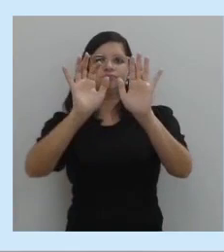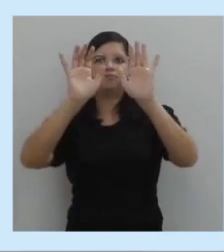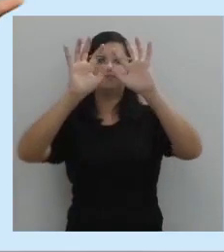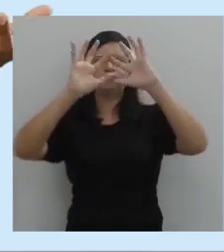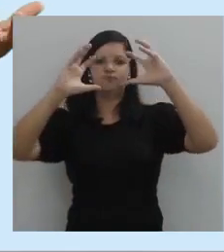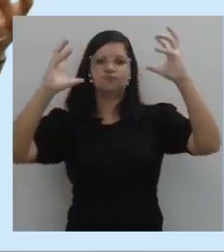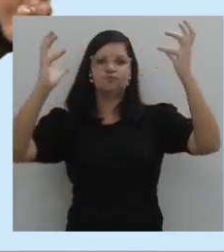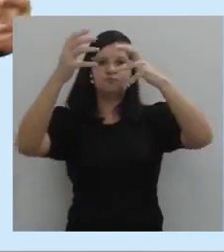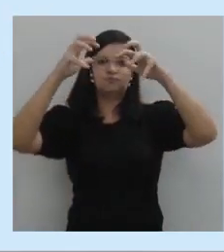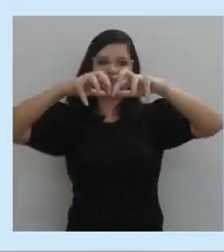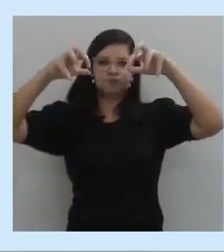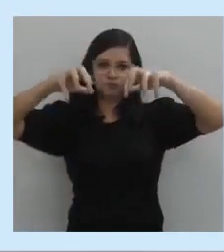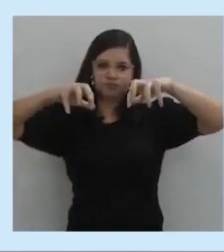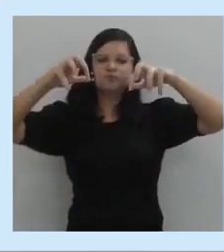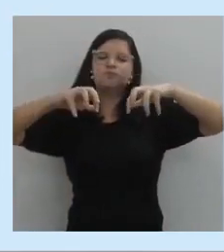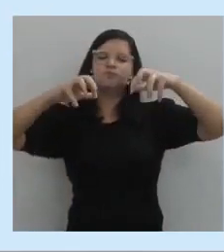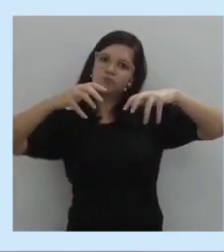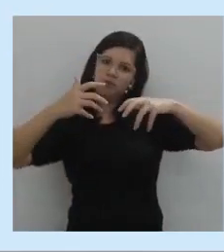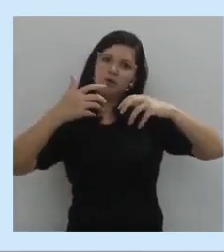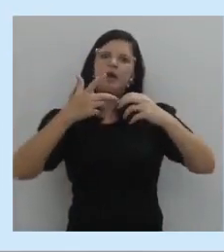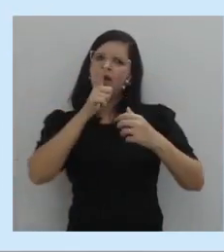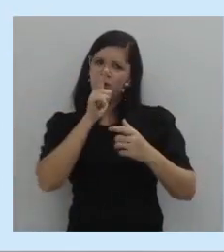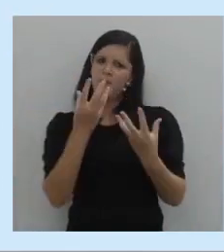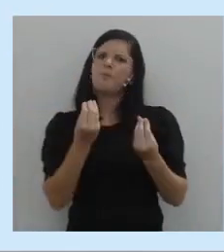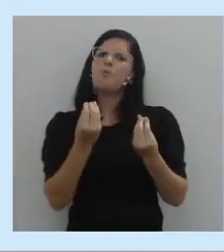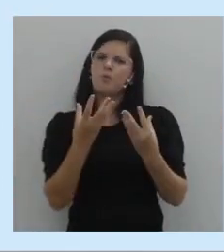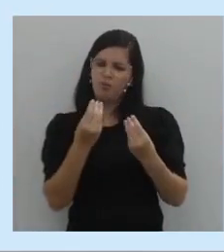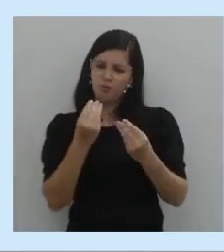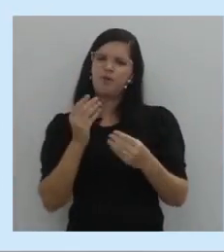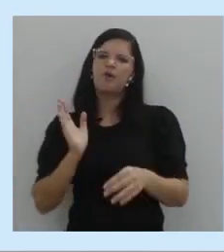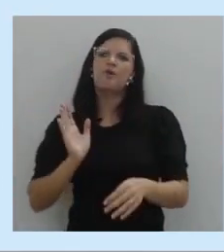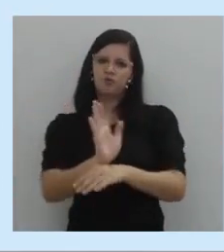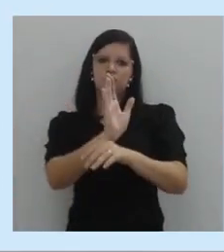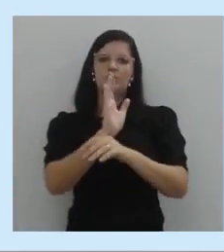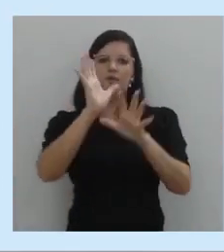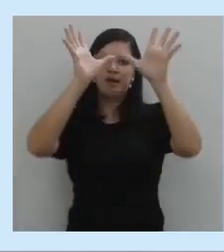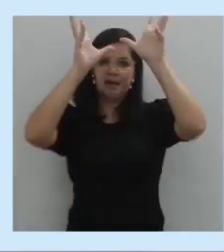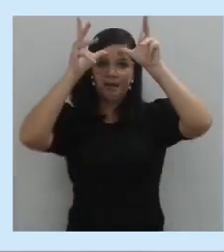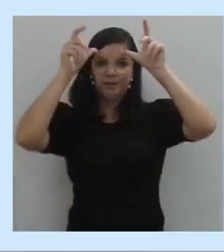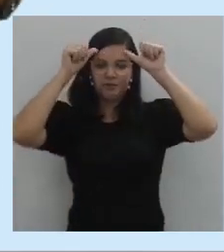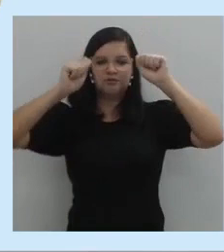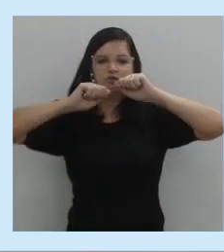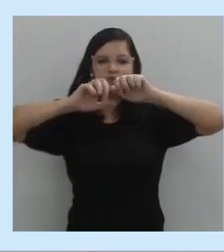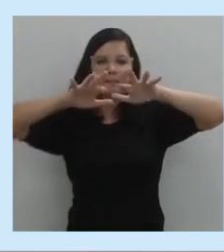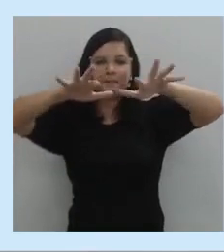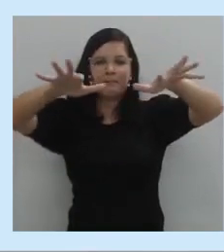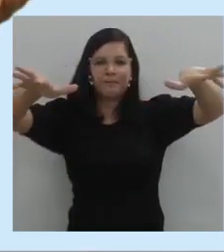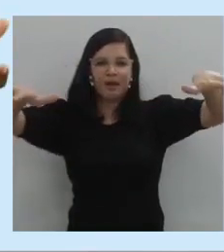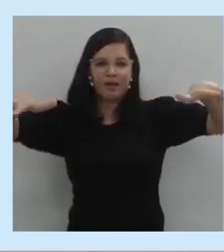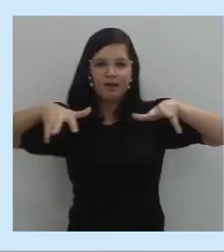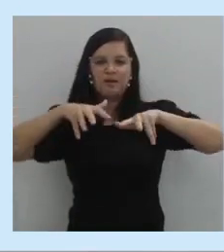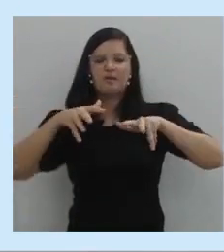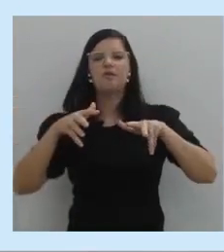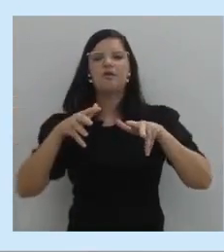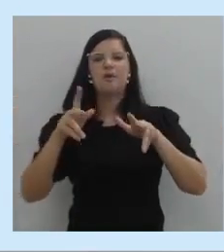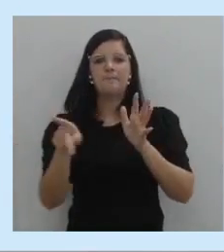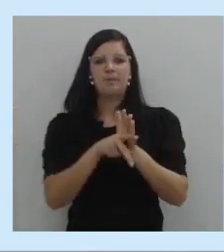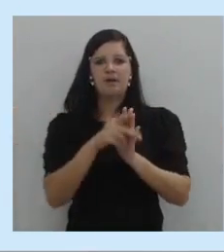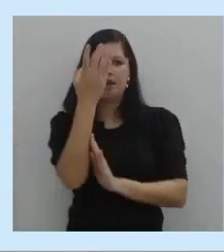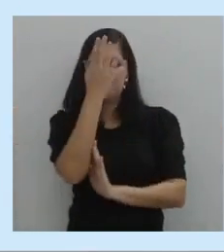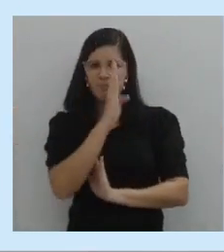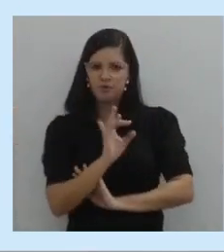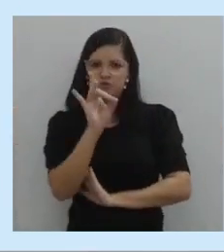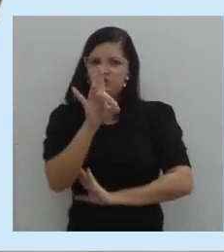é muita água, gente. É um volume de água imenso que a floresta amazônica aí, ela lança, né? Ela pertence não só